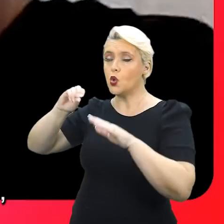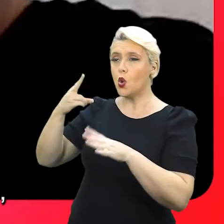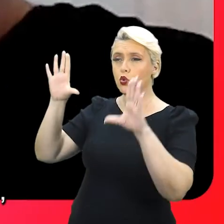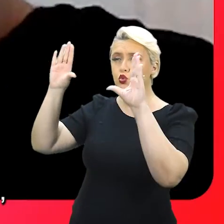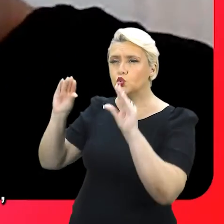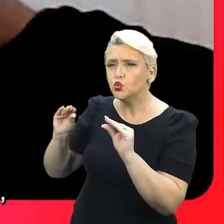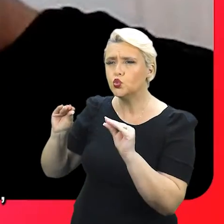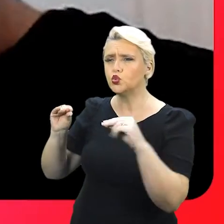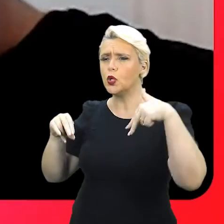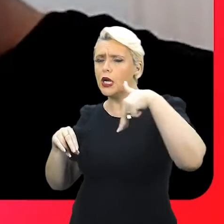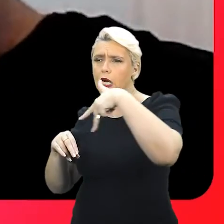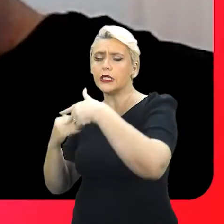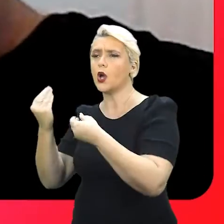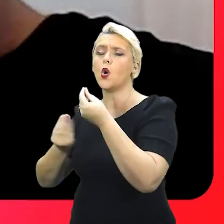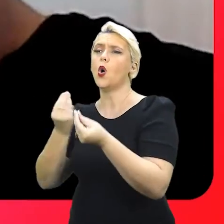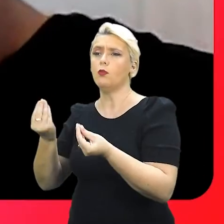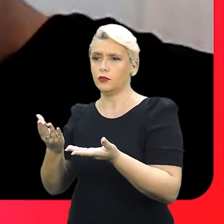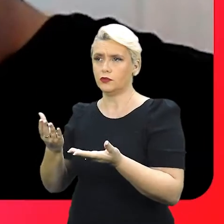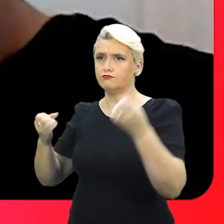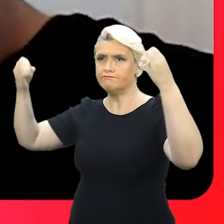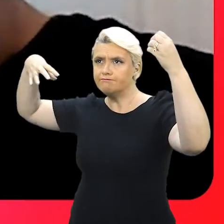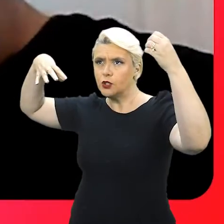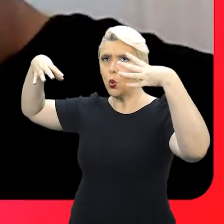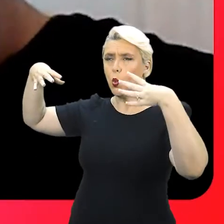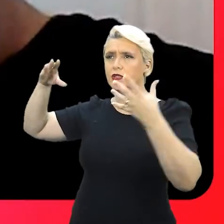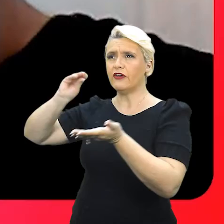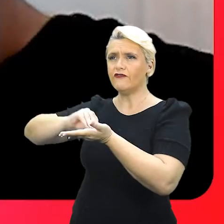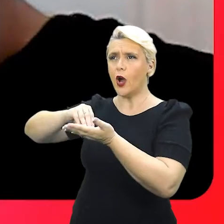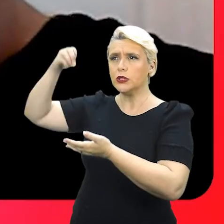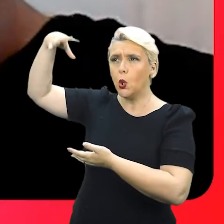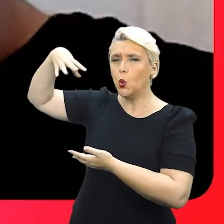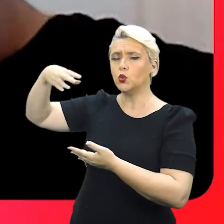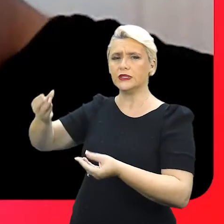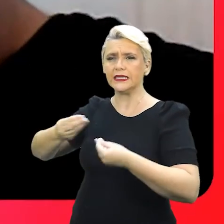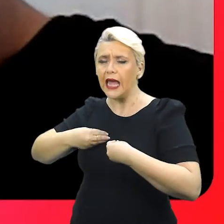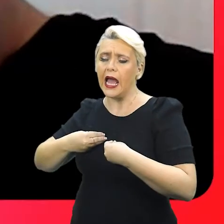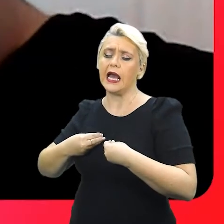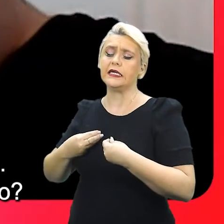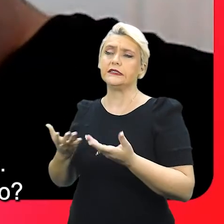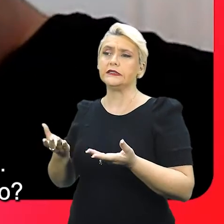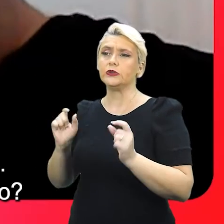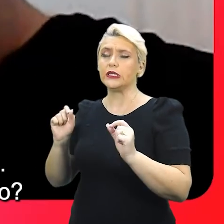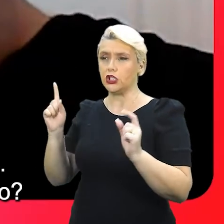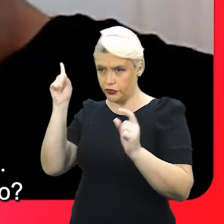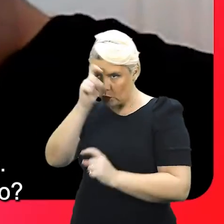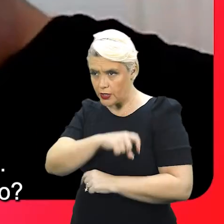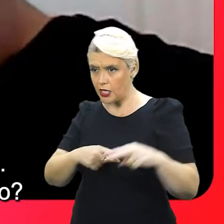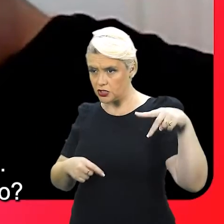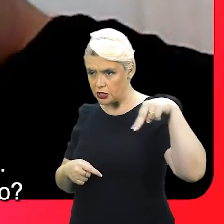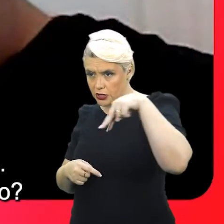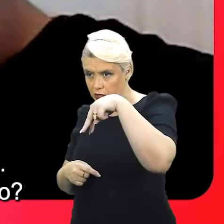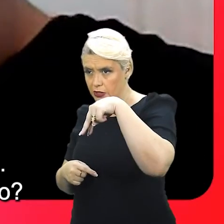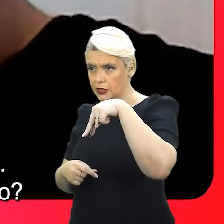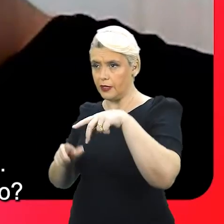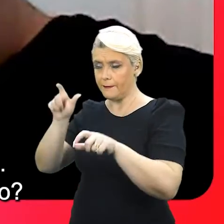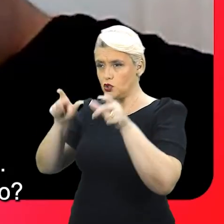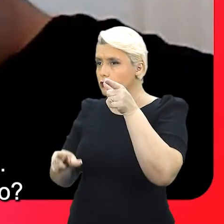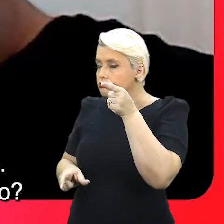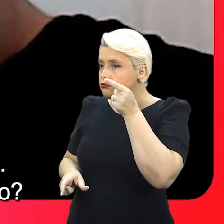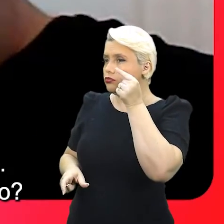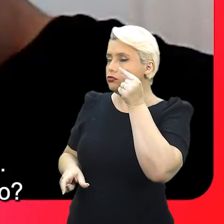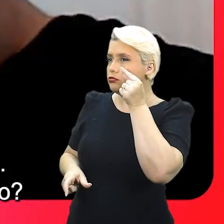ambientes mais escuros, essa questão de luminosidade que traz muitas vezes assim dificuldades para pessoas com